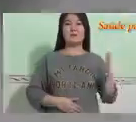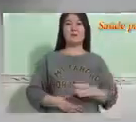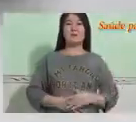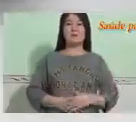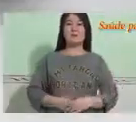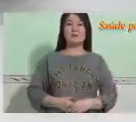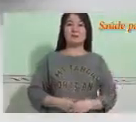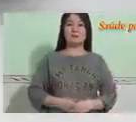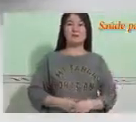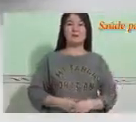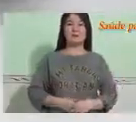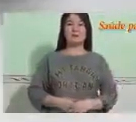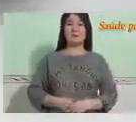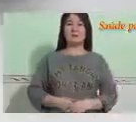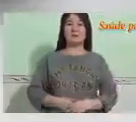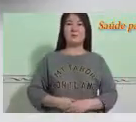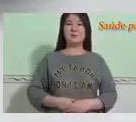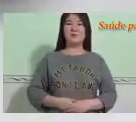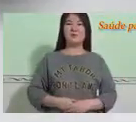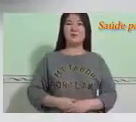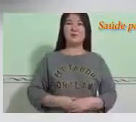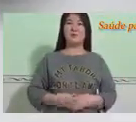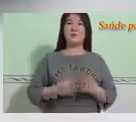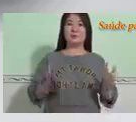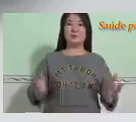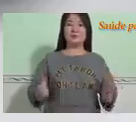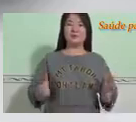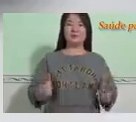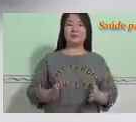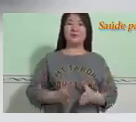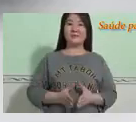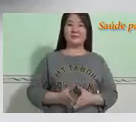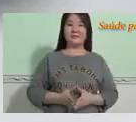nariz e do queixo, pois são as áreas que costumam ter mais pontos negros.